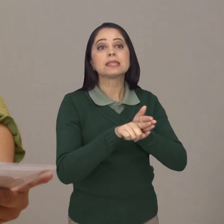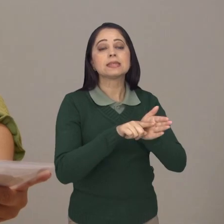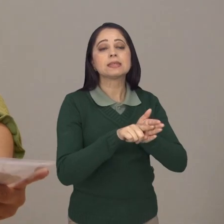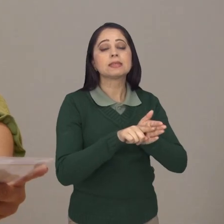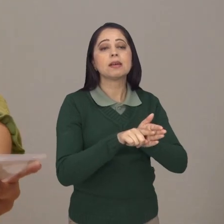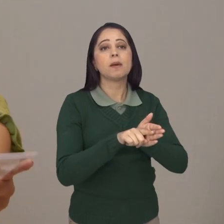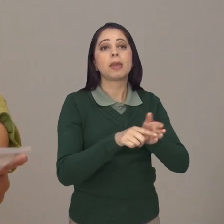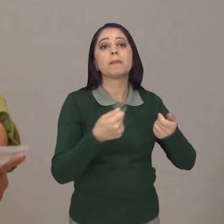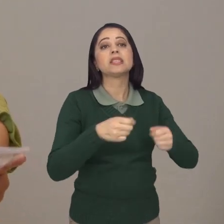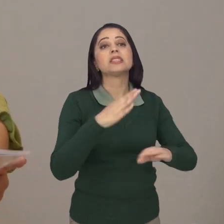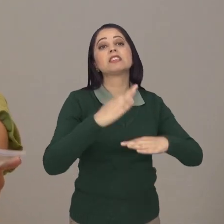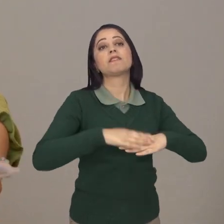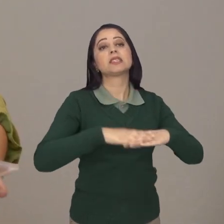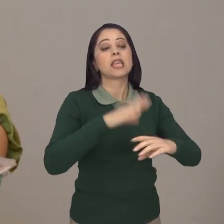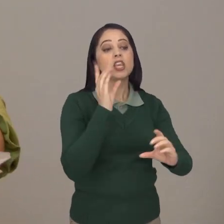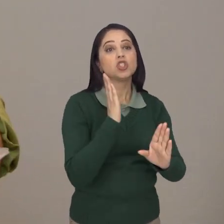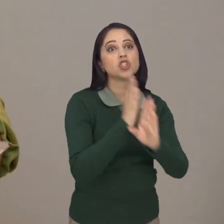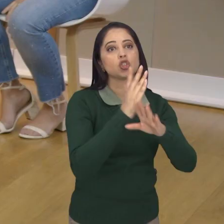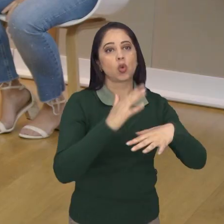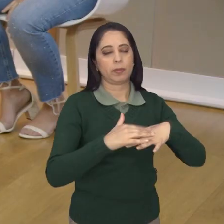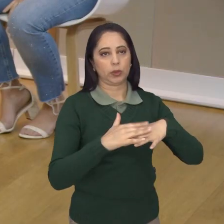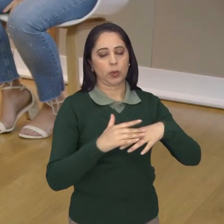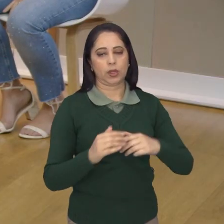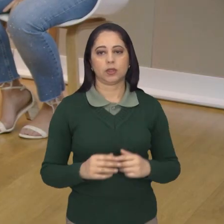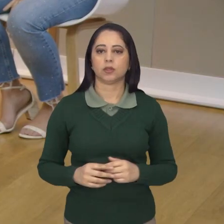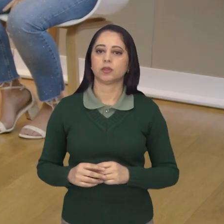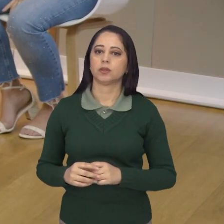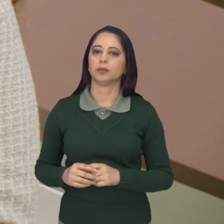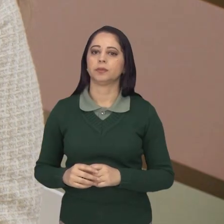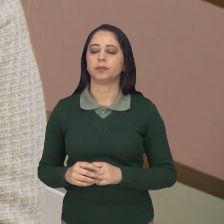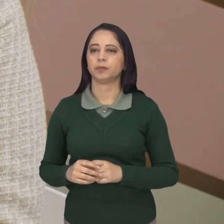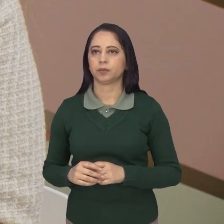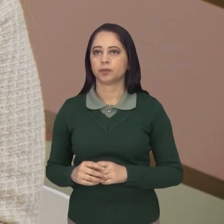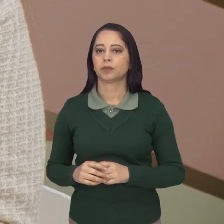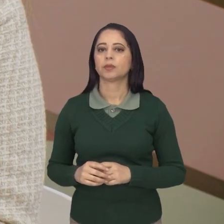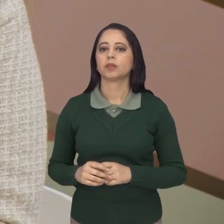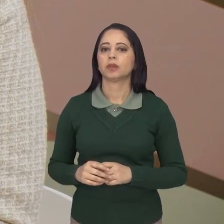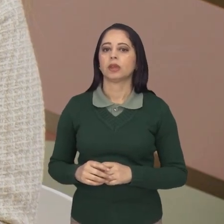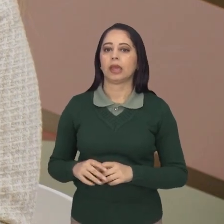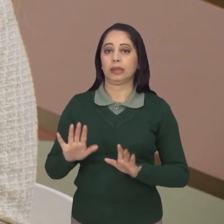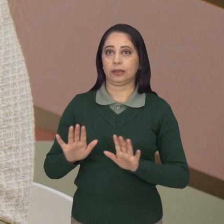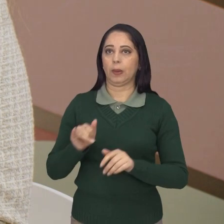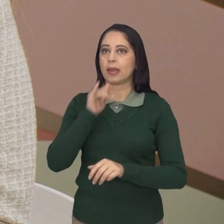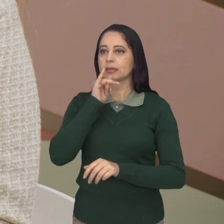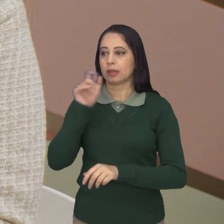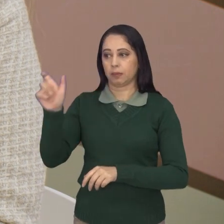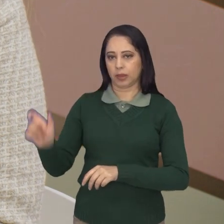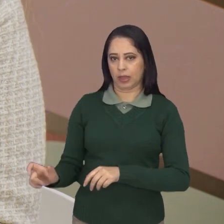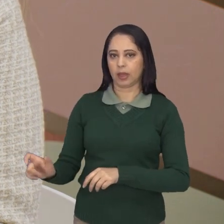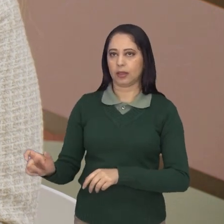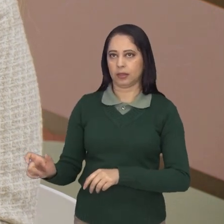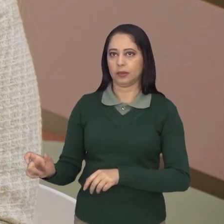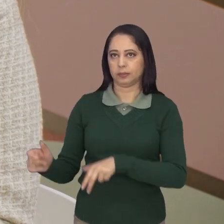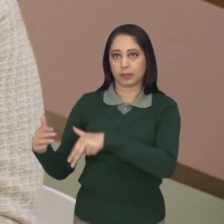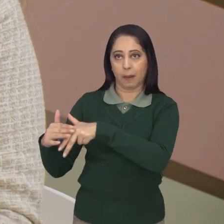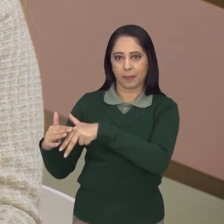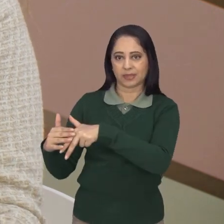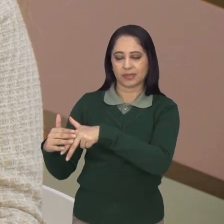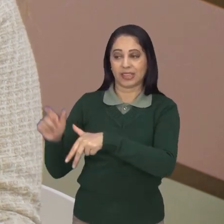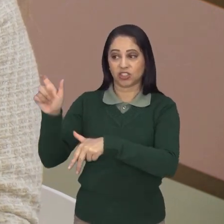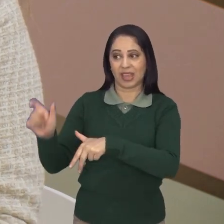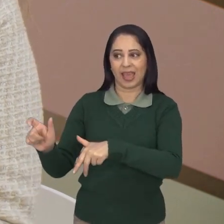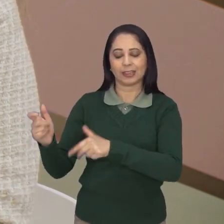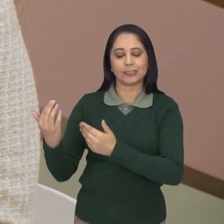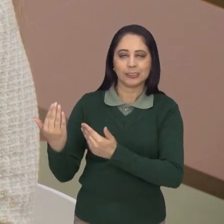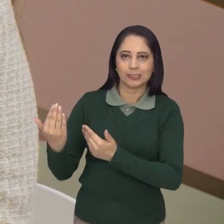para identificar as intolerâncias alimentares? Certo. Então, por exemplo, nessa paciente, né, que a gente viu que ela está com